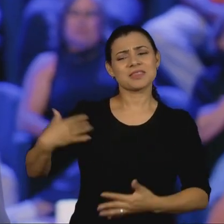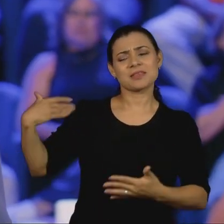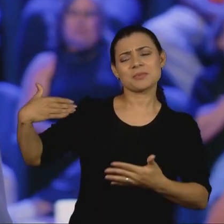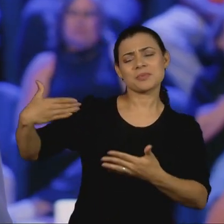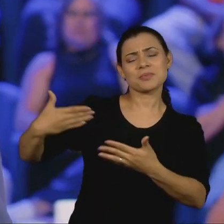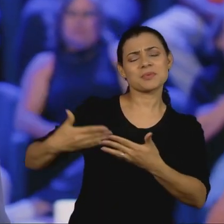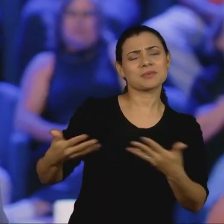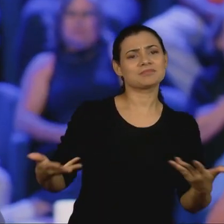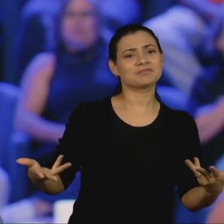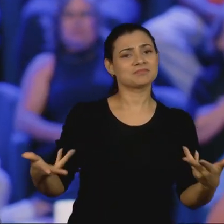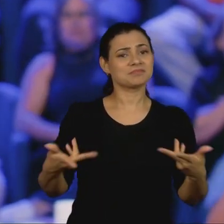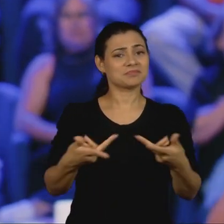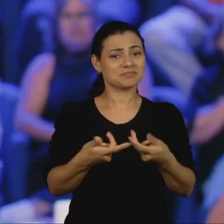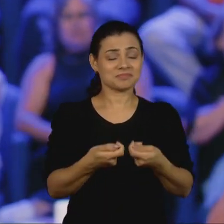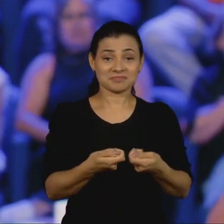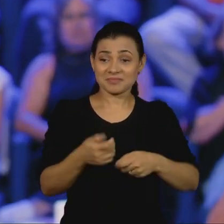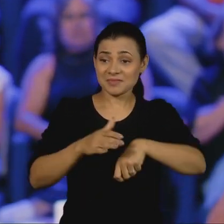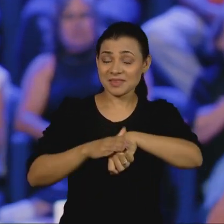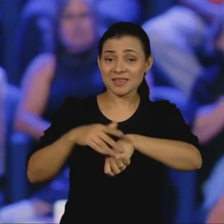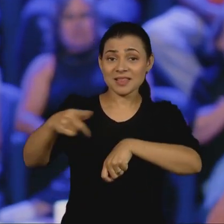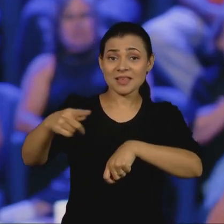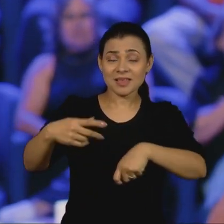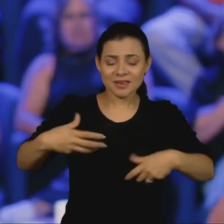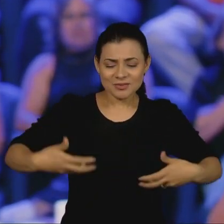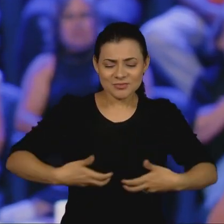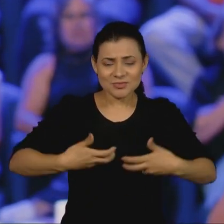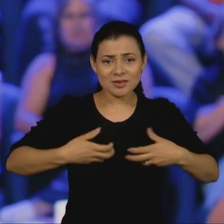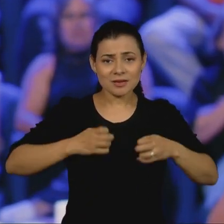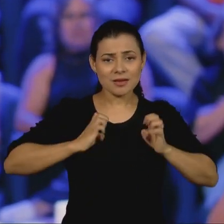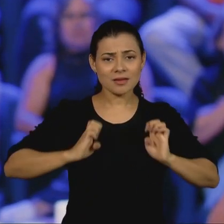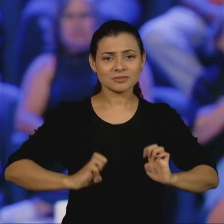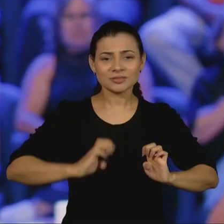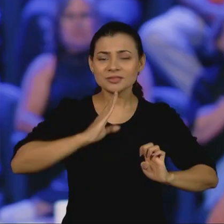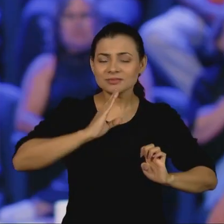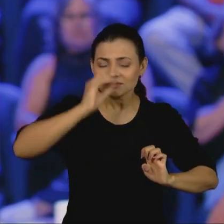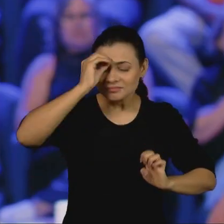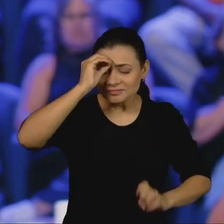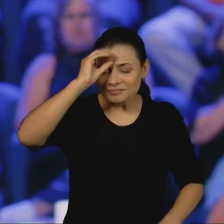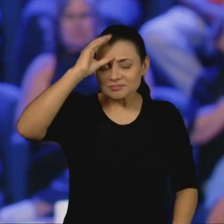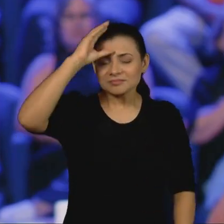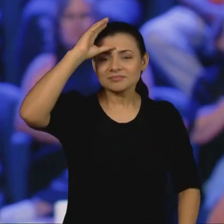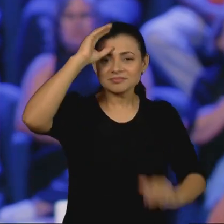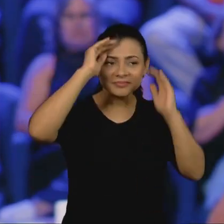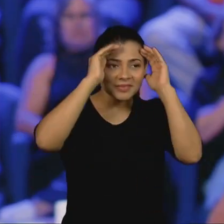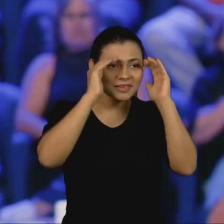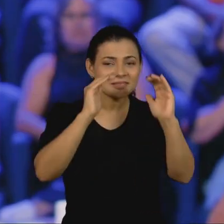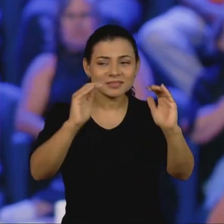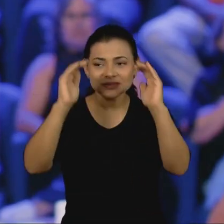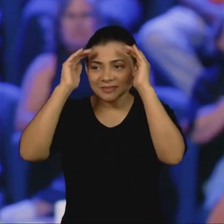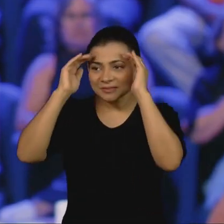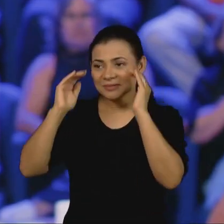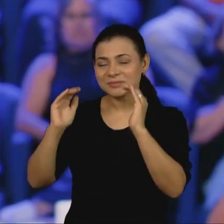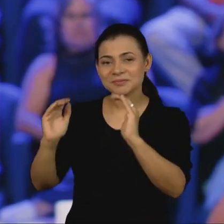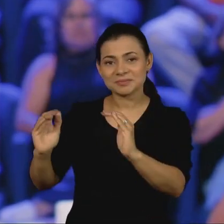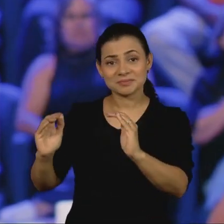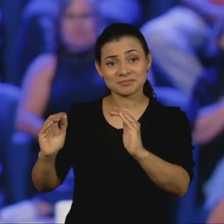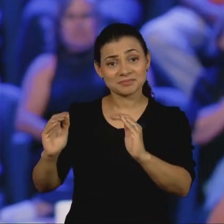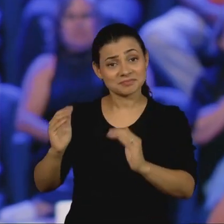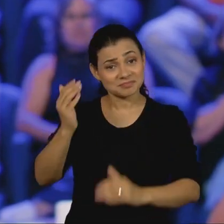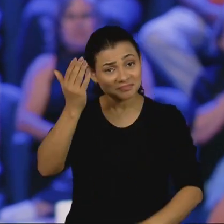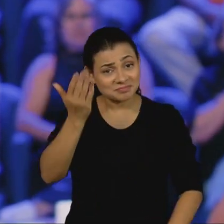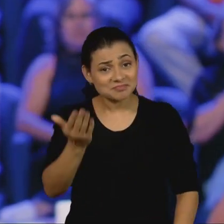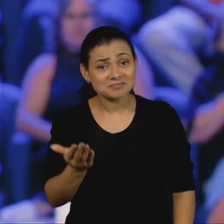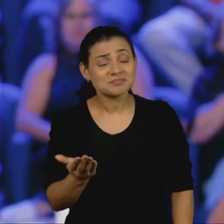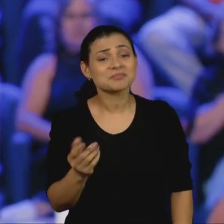exemplar, tem sua alma despertada para a ética, para a sabedoria, para o respeito ao ser humano. Reconhecido por